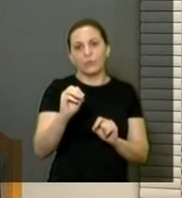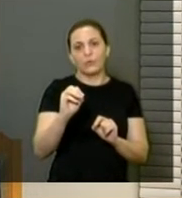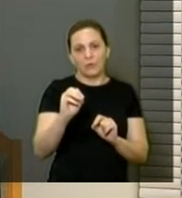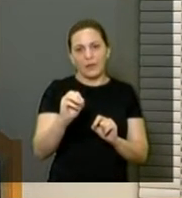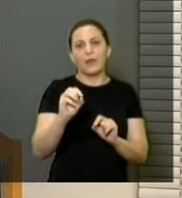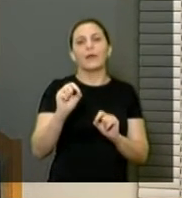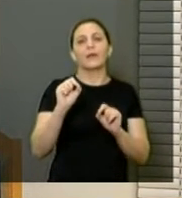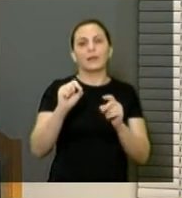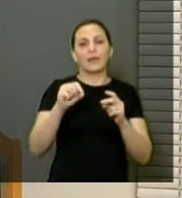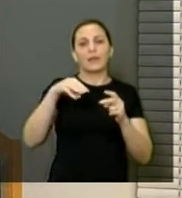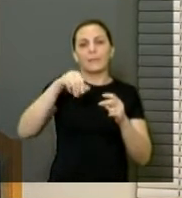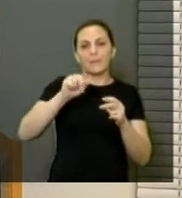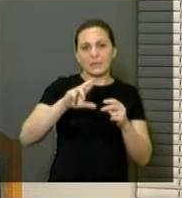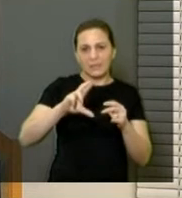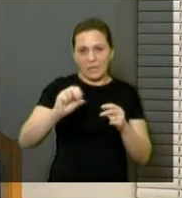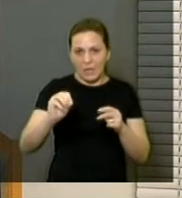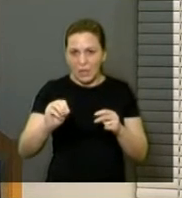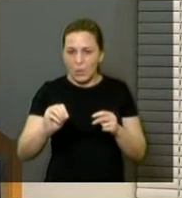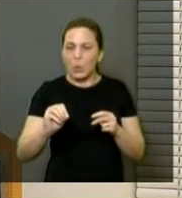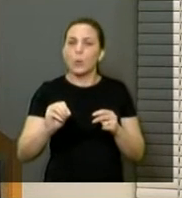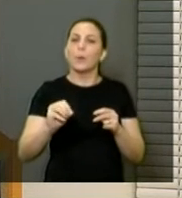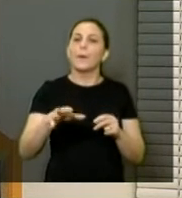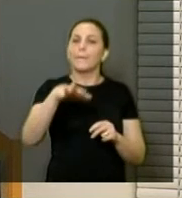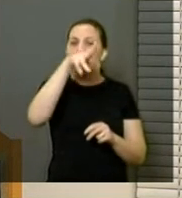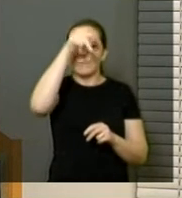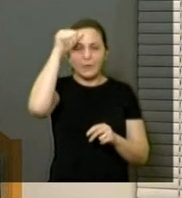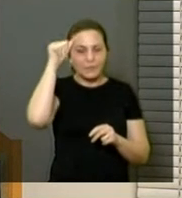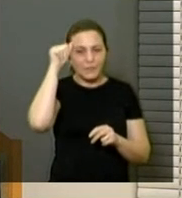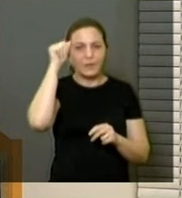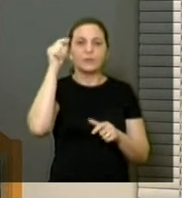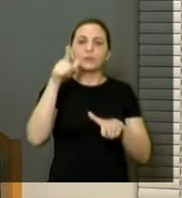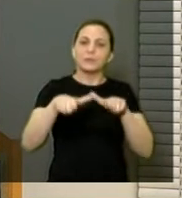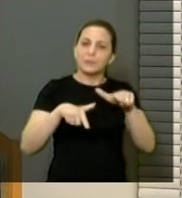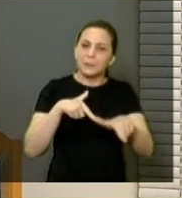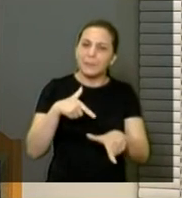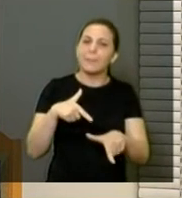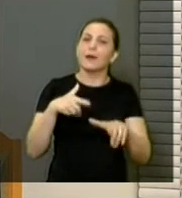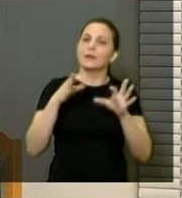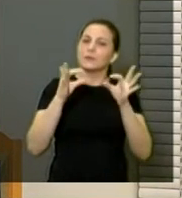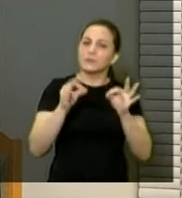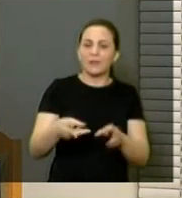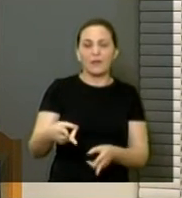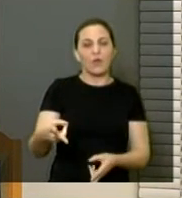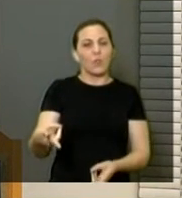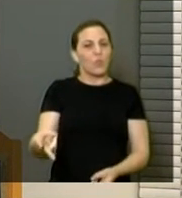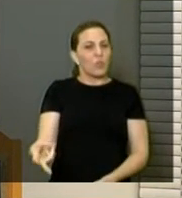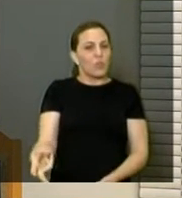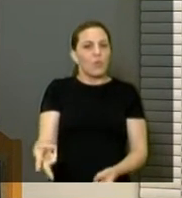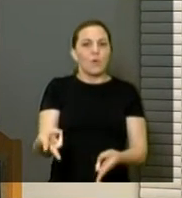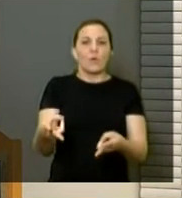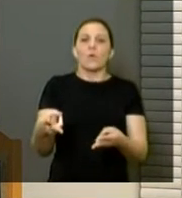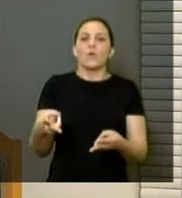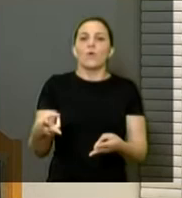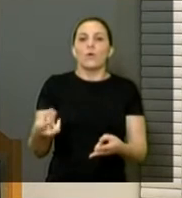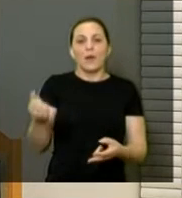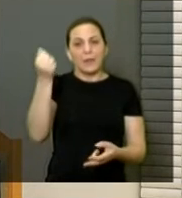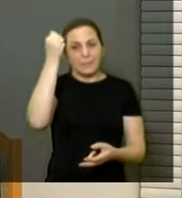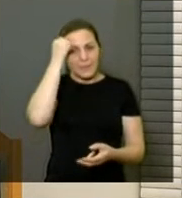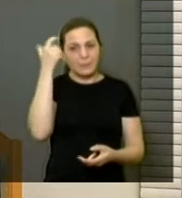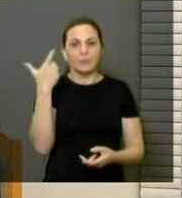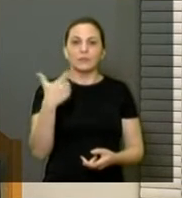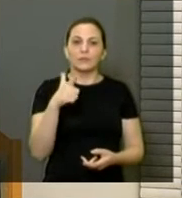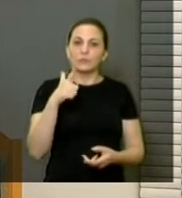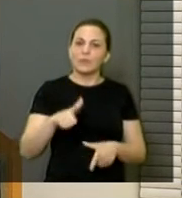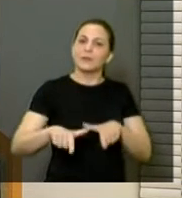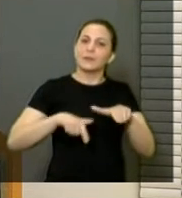tô até o final e não me arrependo trabalho diariamente no tempo da secretaria muito muito desde manhã